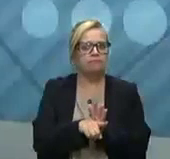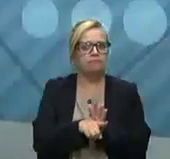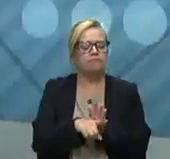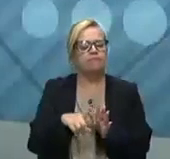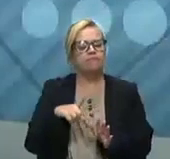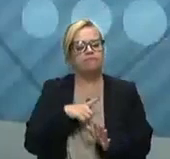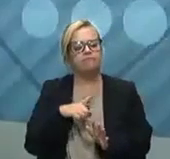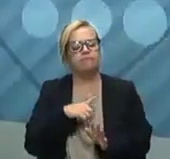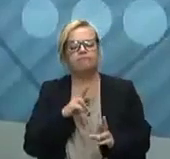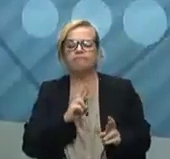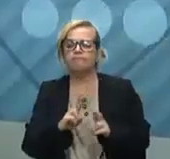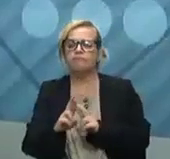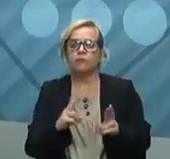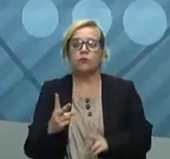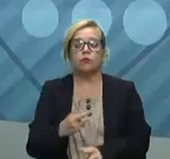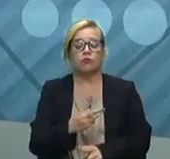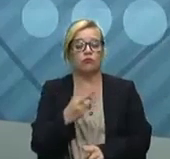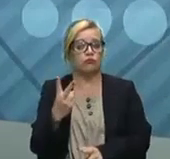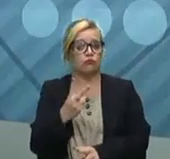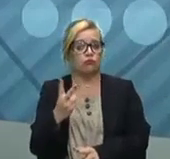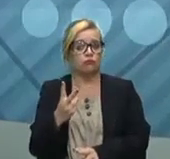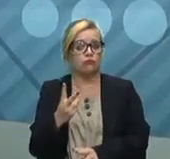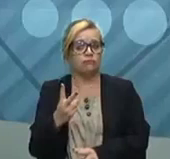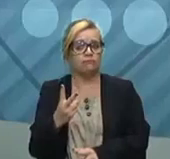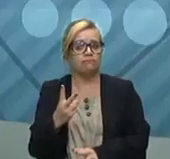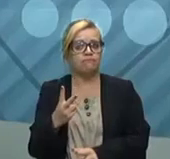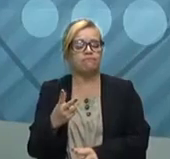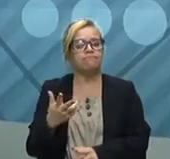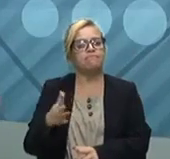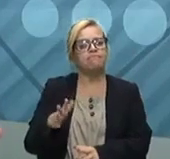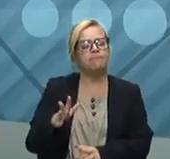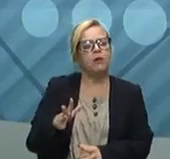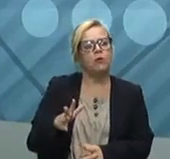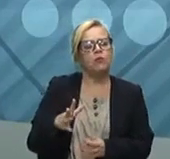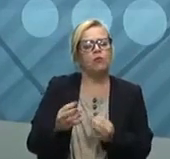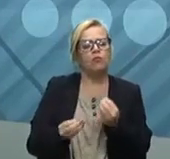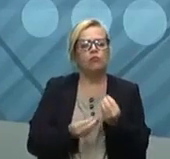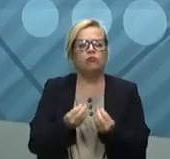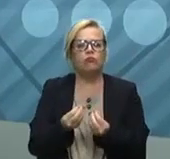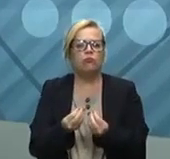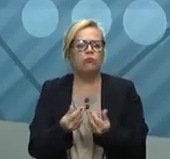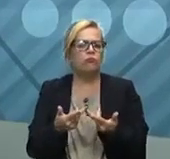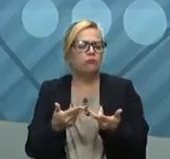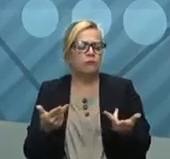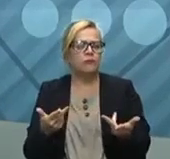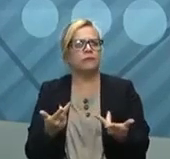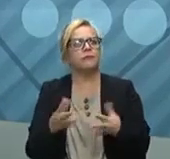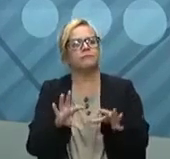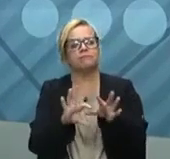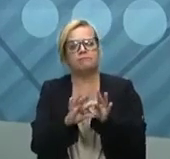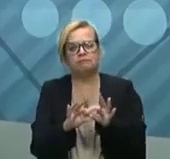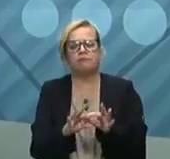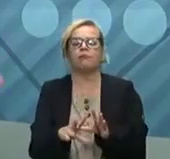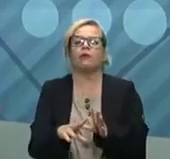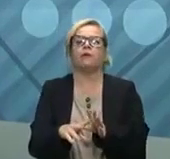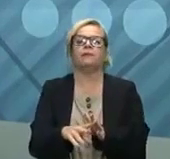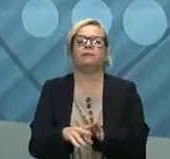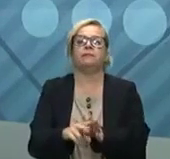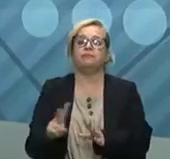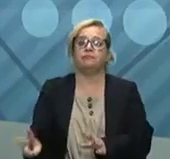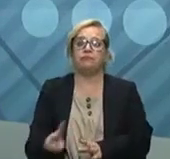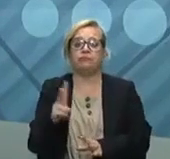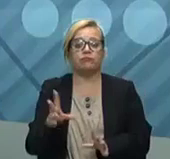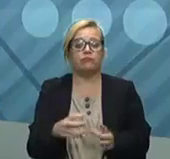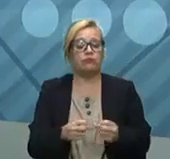tratar da relação entre duas variáveis obtidas a partir de alguma situação, como por exemplo o preço de um